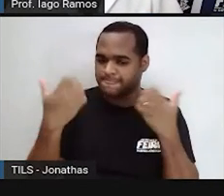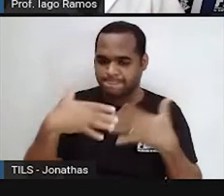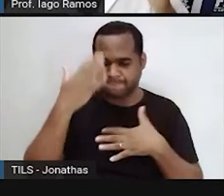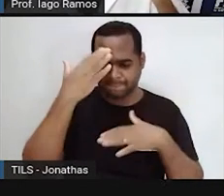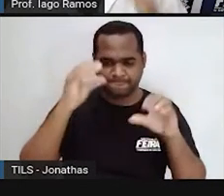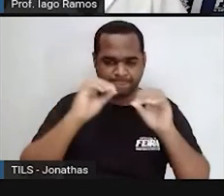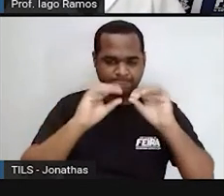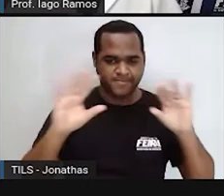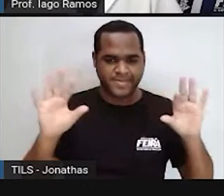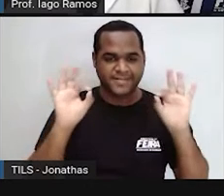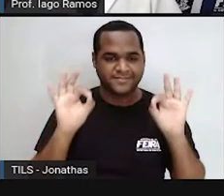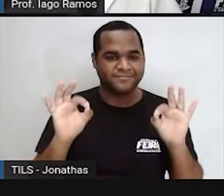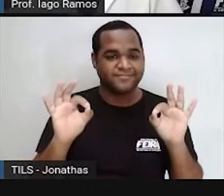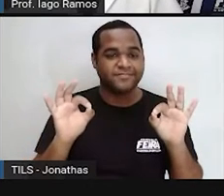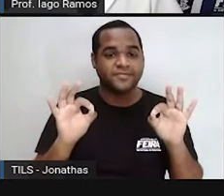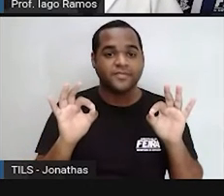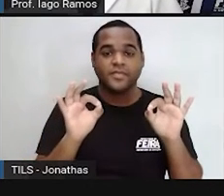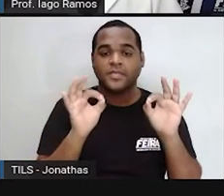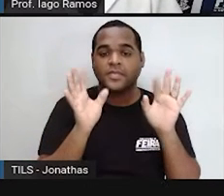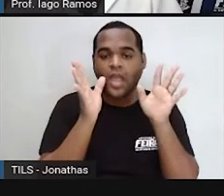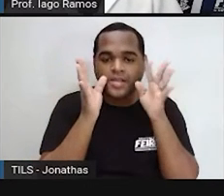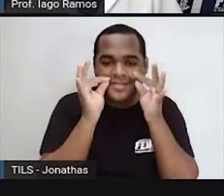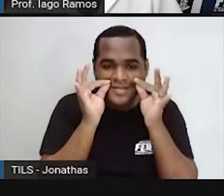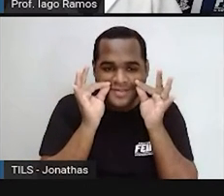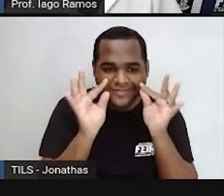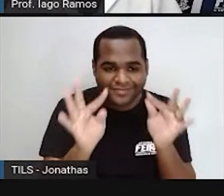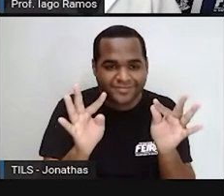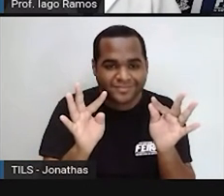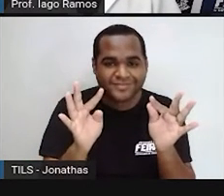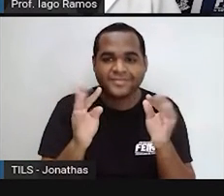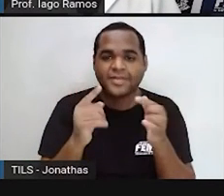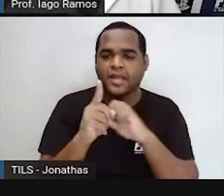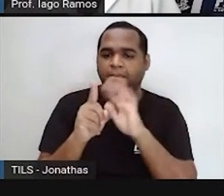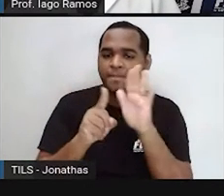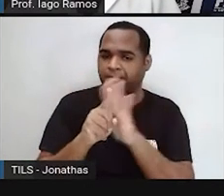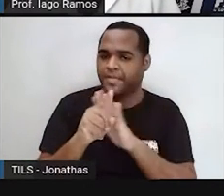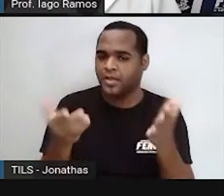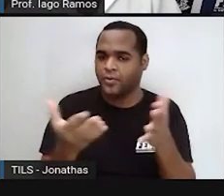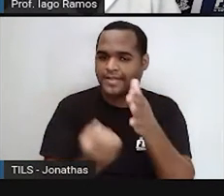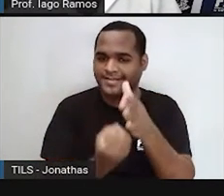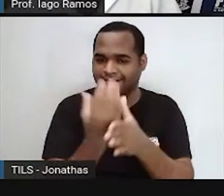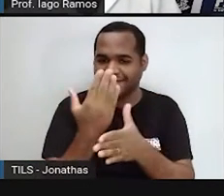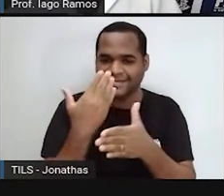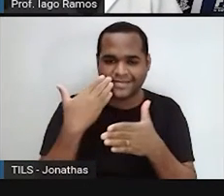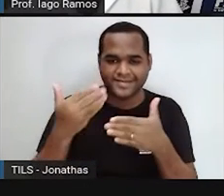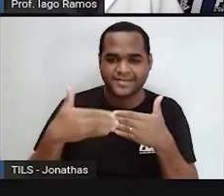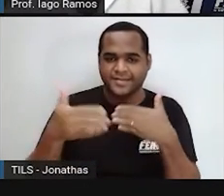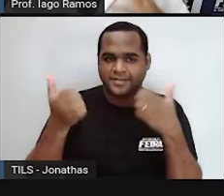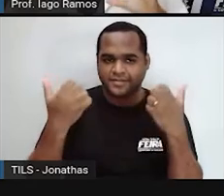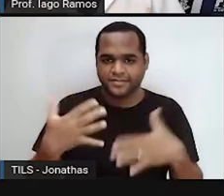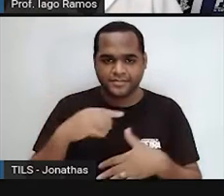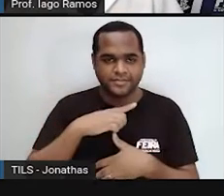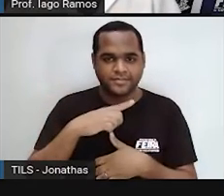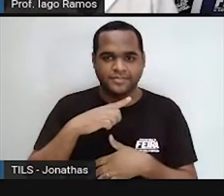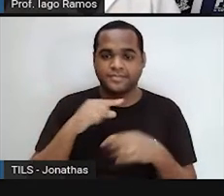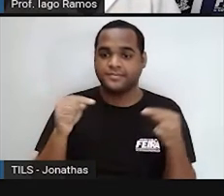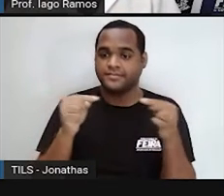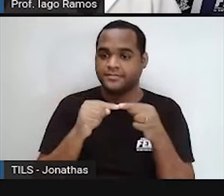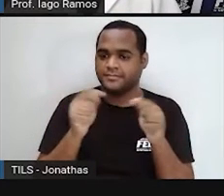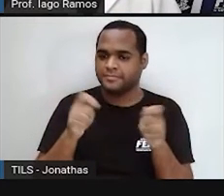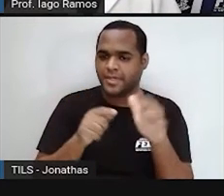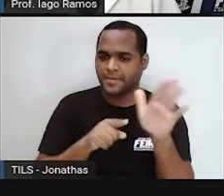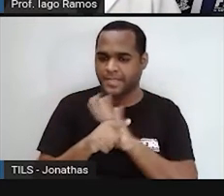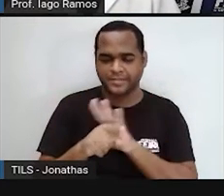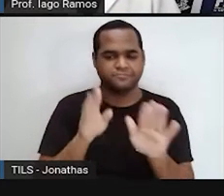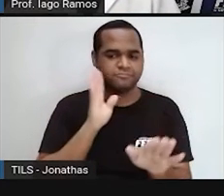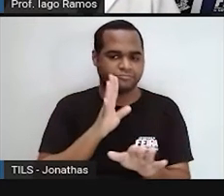tá bom atenção para essa pergunta que vai aparecer aí agora na tela daqui a pouquinho vai aparecer uma coisa bacana